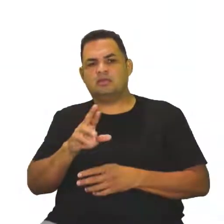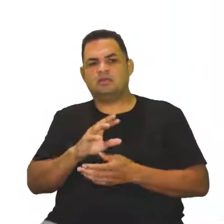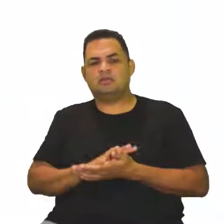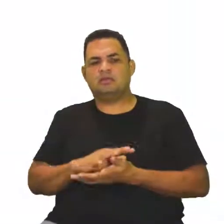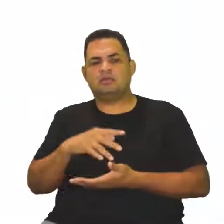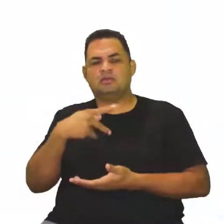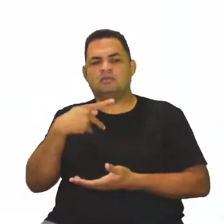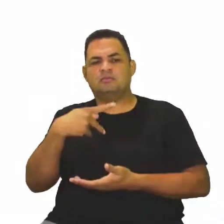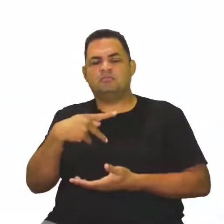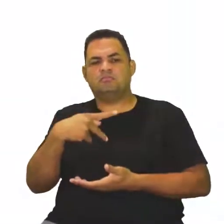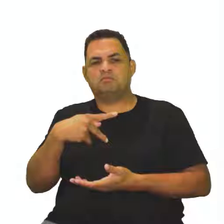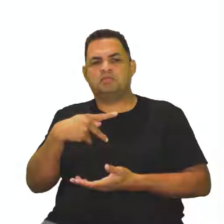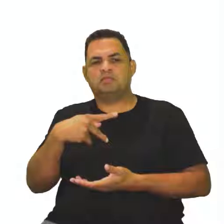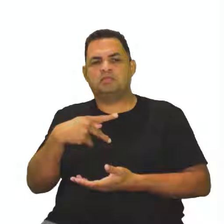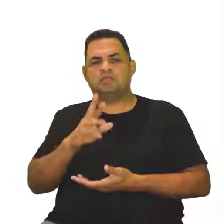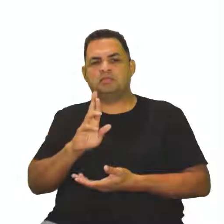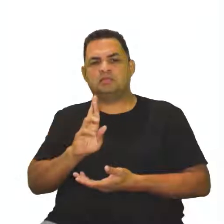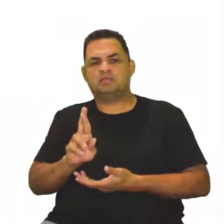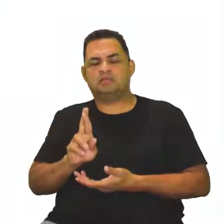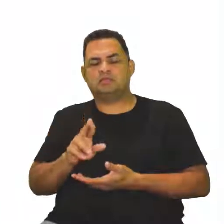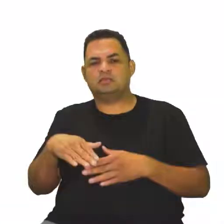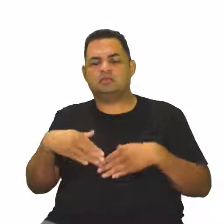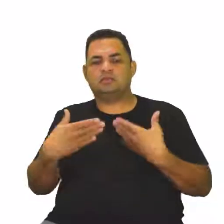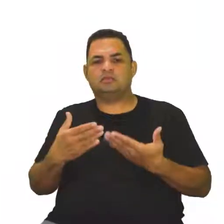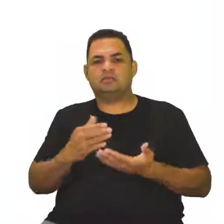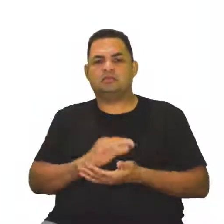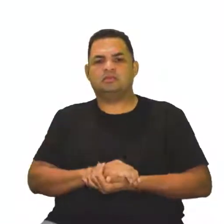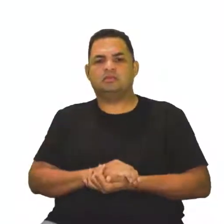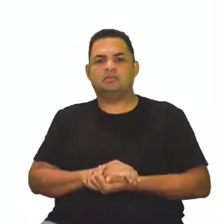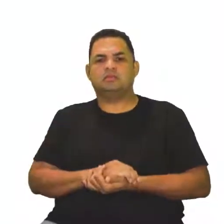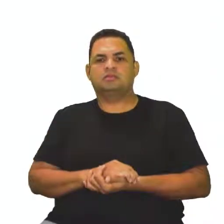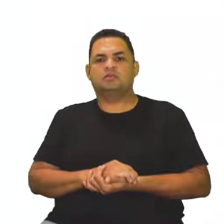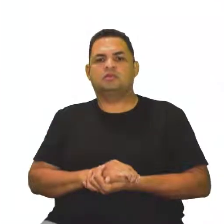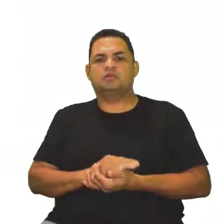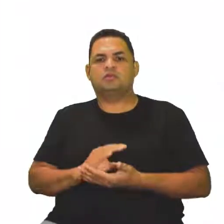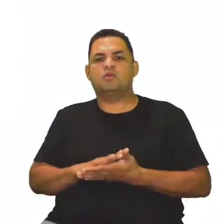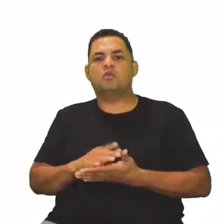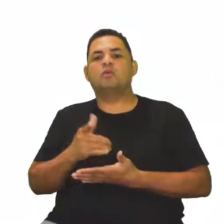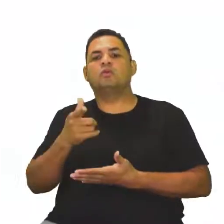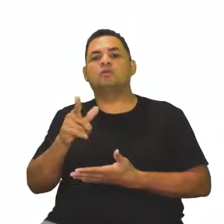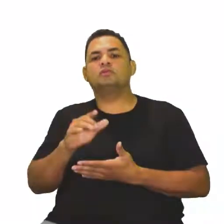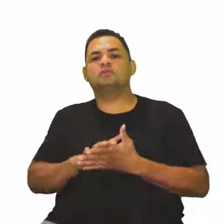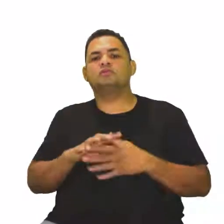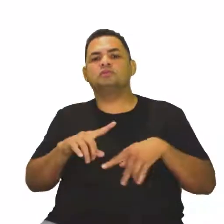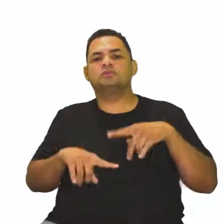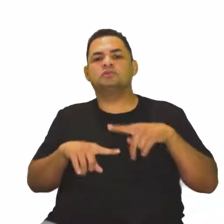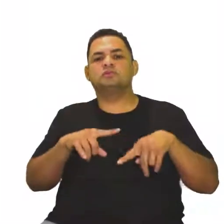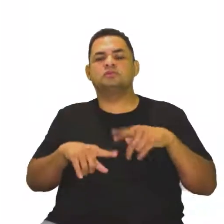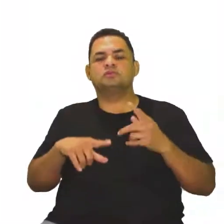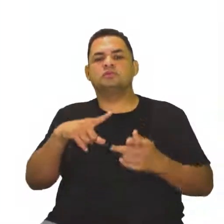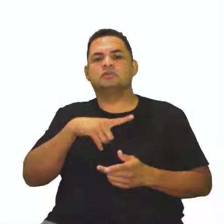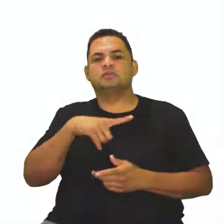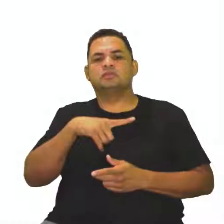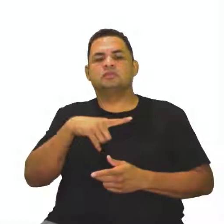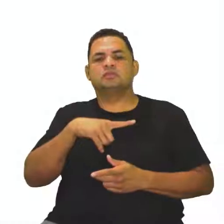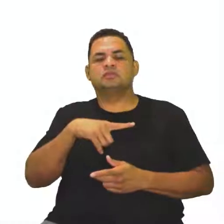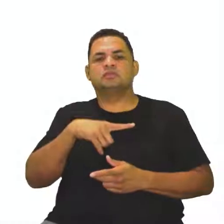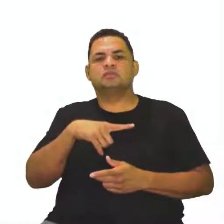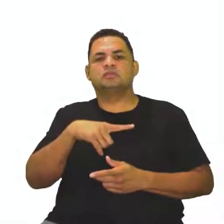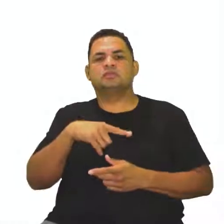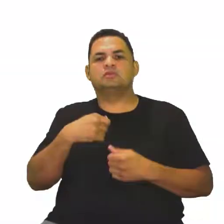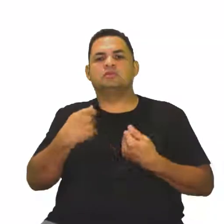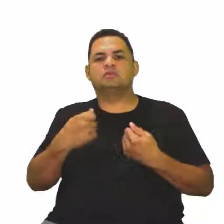de resistores, tá? Então, resistores ou todos os equipamentos que fazem papel de resistor, eu quero